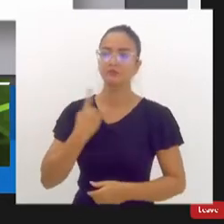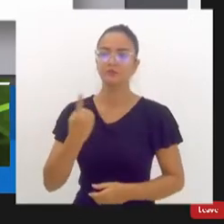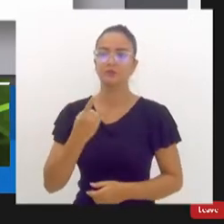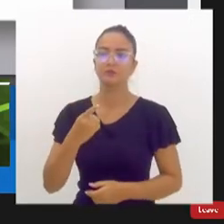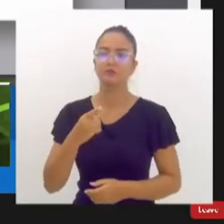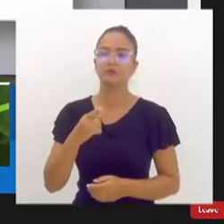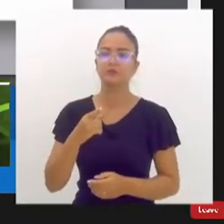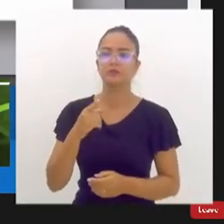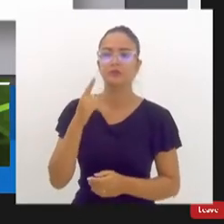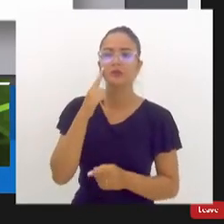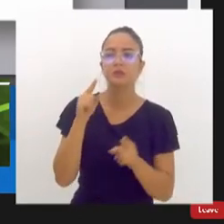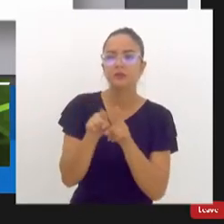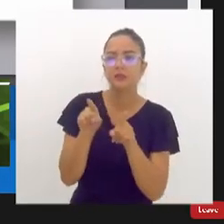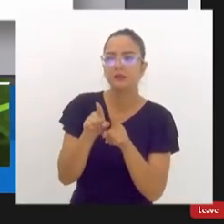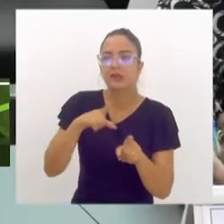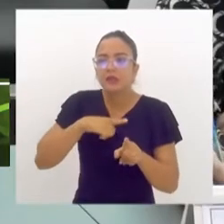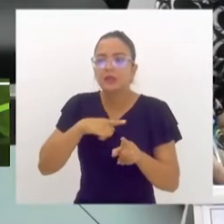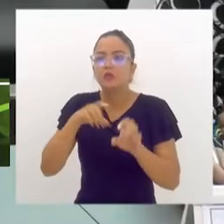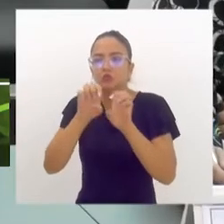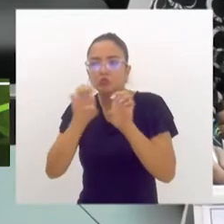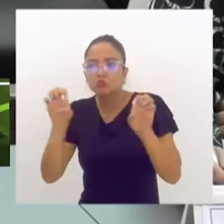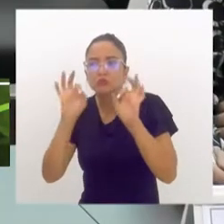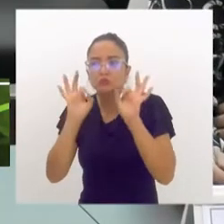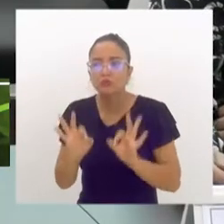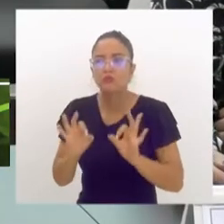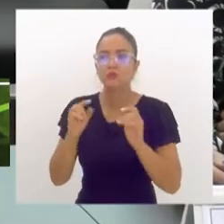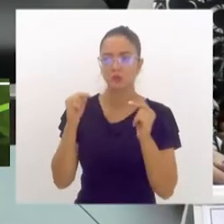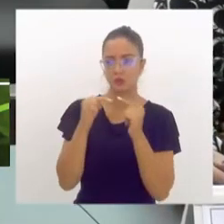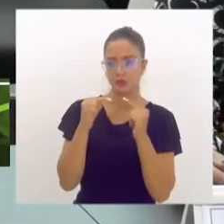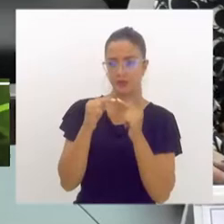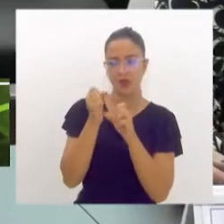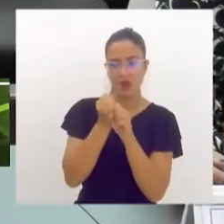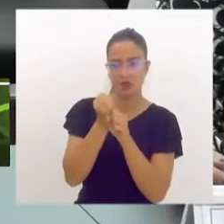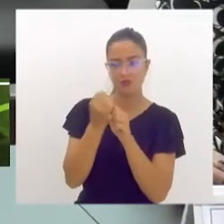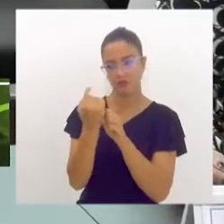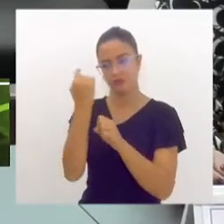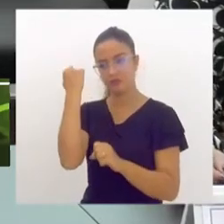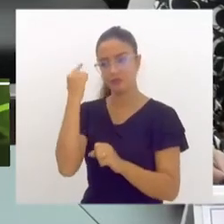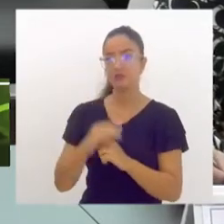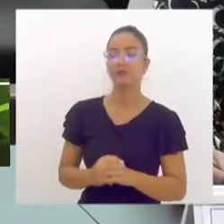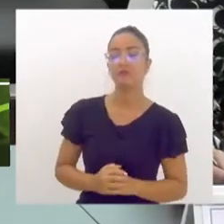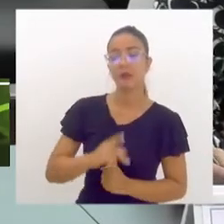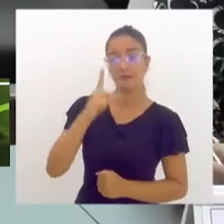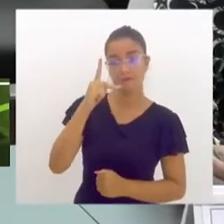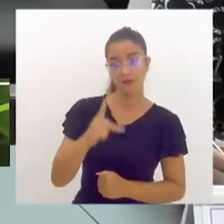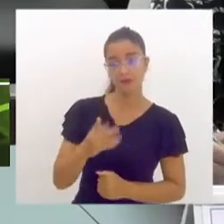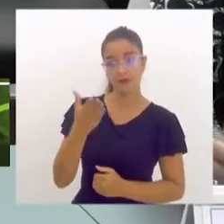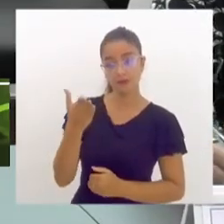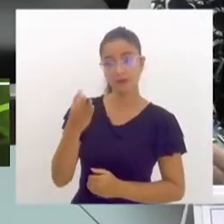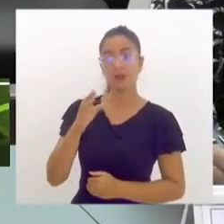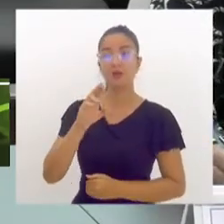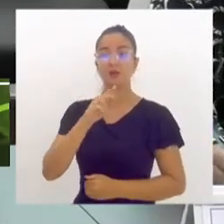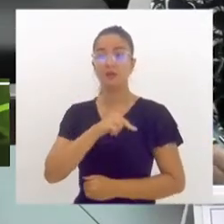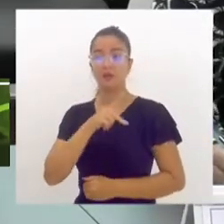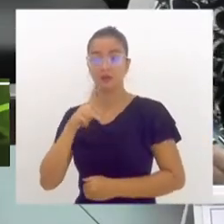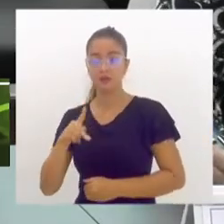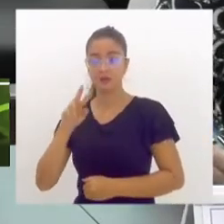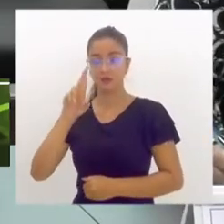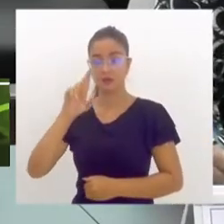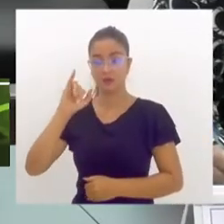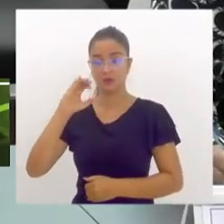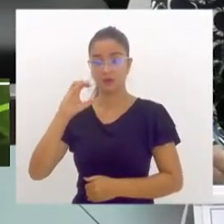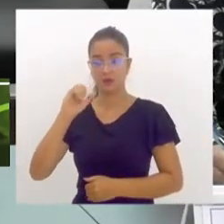foi utilizada nos outros anos, para que tenha uma continuidade. Nosso presidente é o professor Ricardo Tonassi,